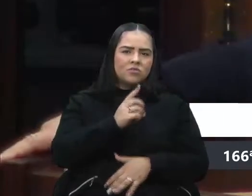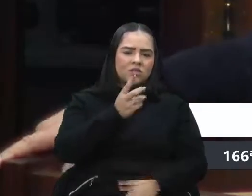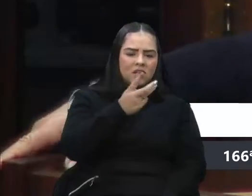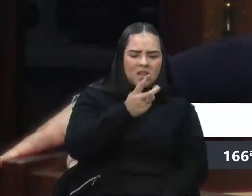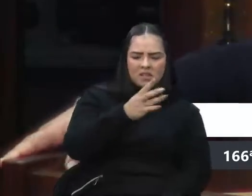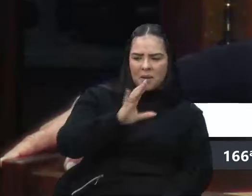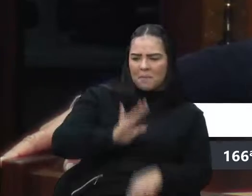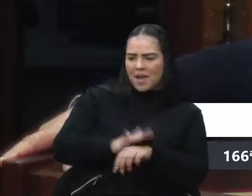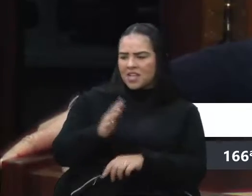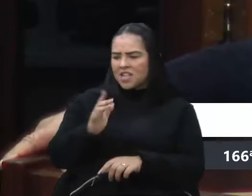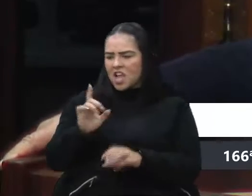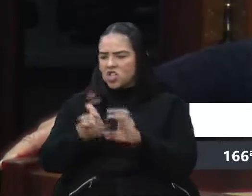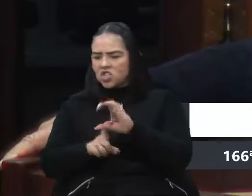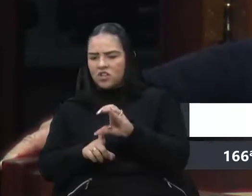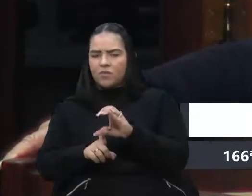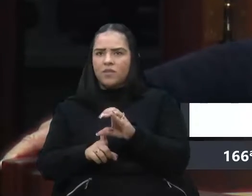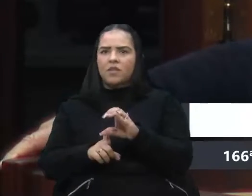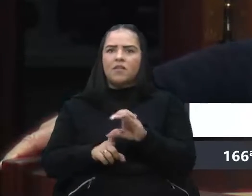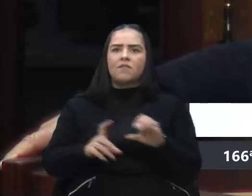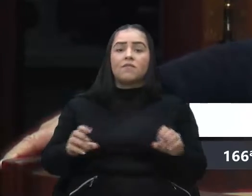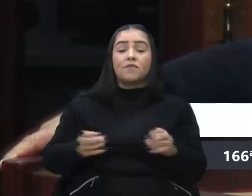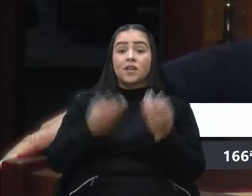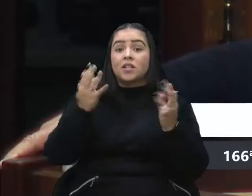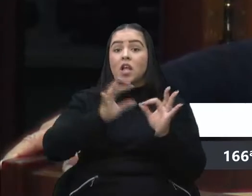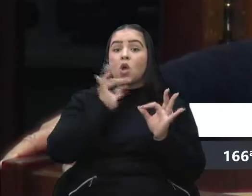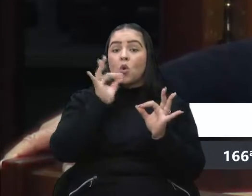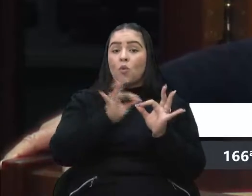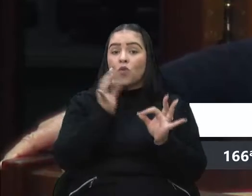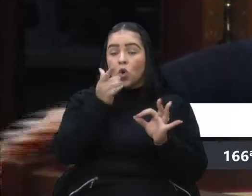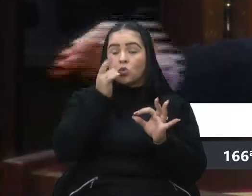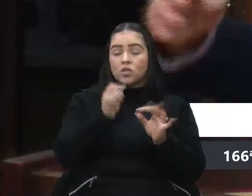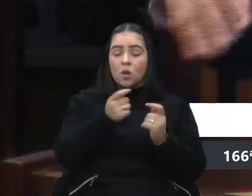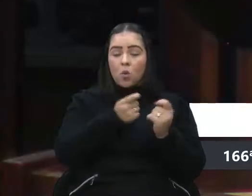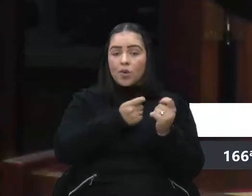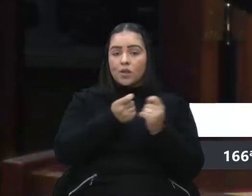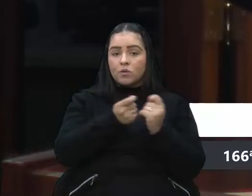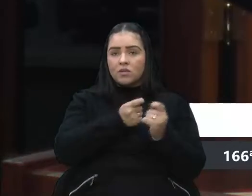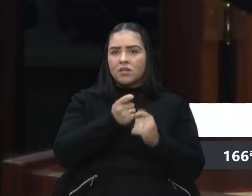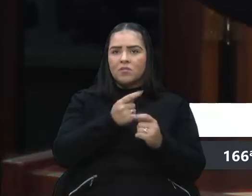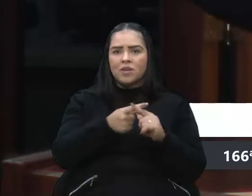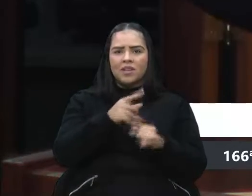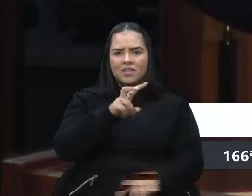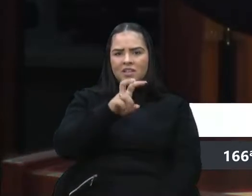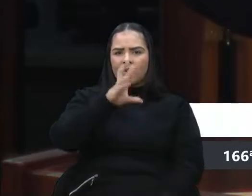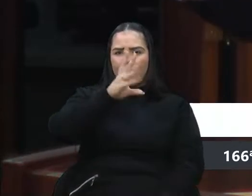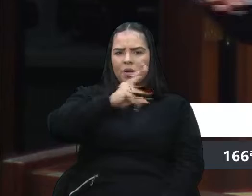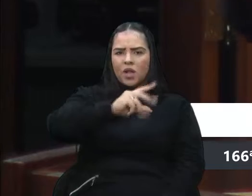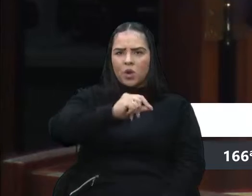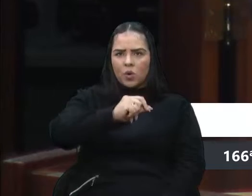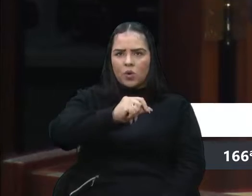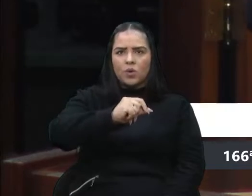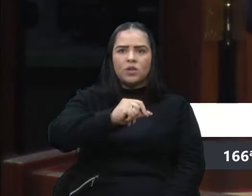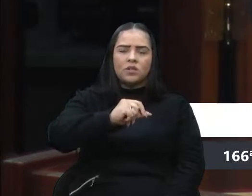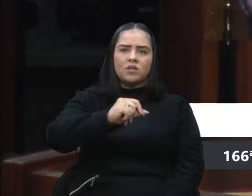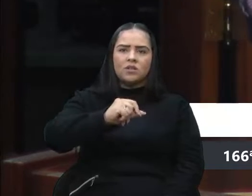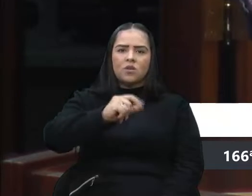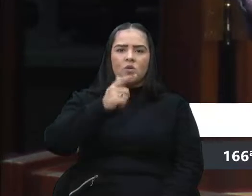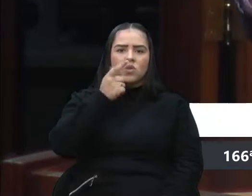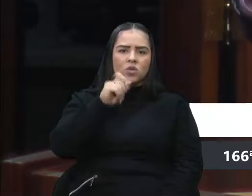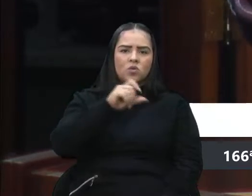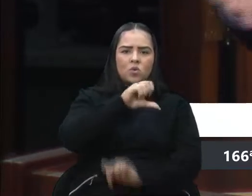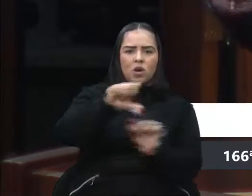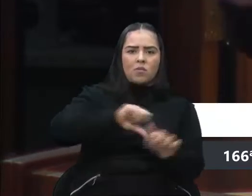tinha, que a festa da uva muito bem negociou, eram 5 milhões e pouco, por